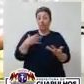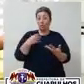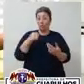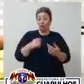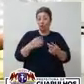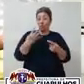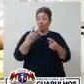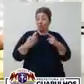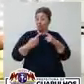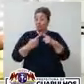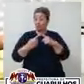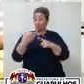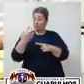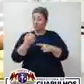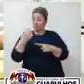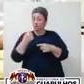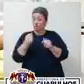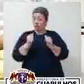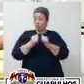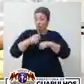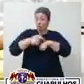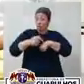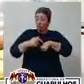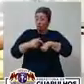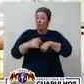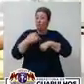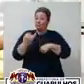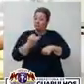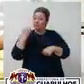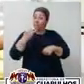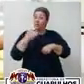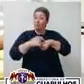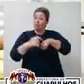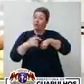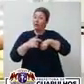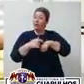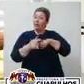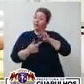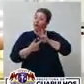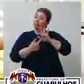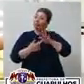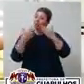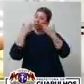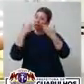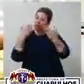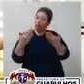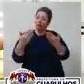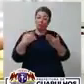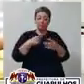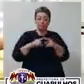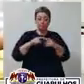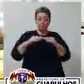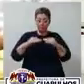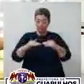Bom, como esse é de 4 leites com morango, é interessante que vocês deixem o morango à mostra naquela parte ali